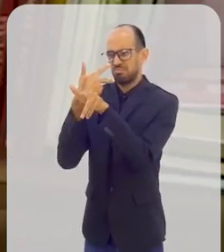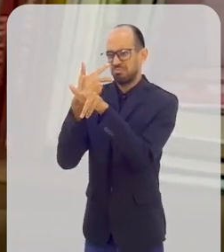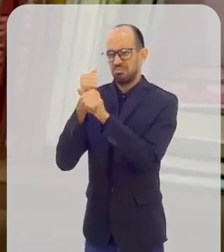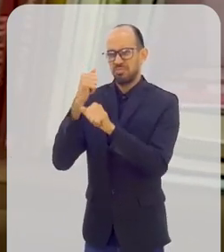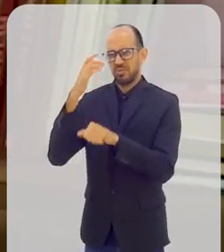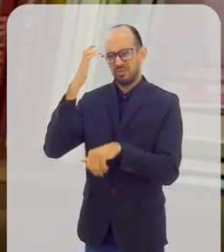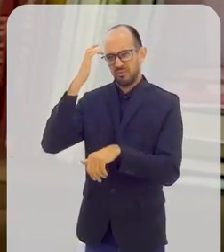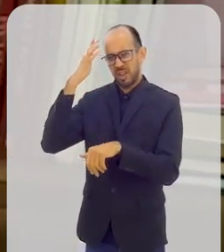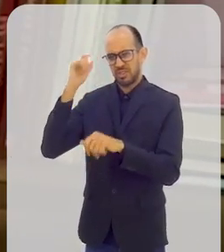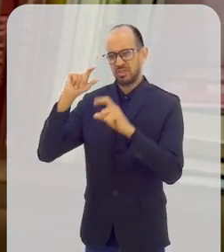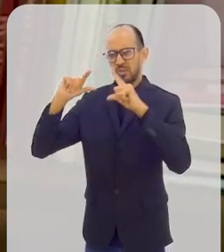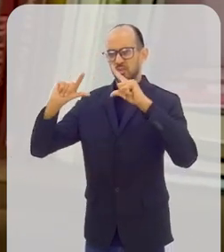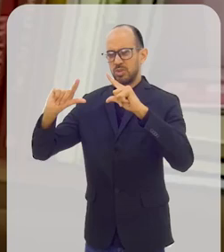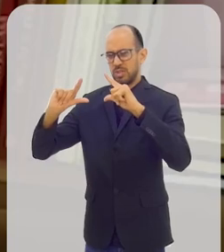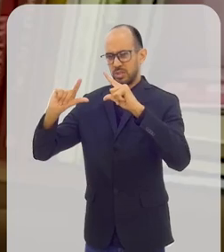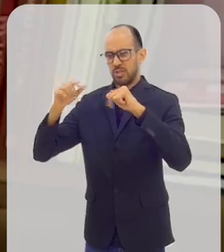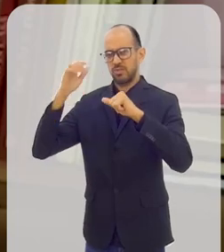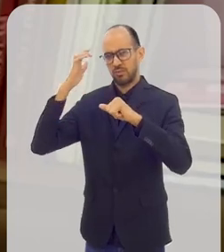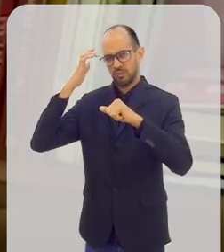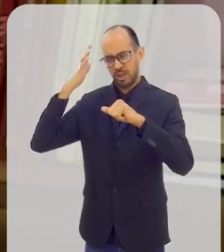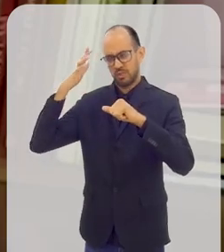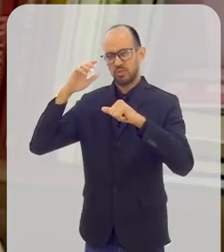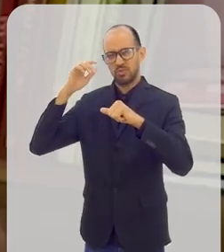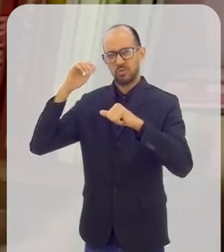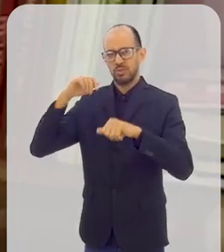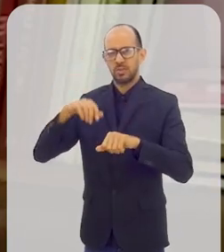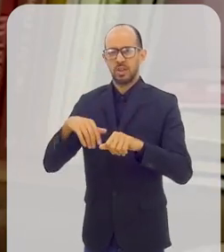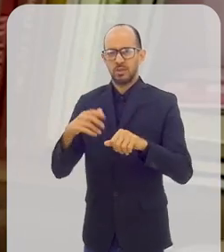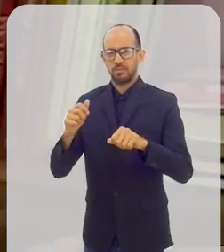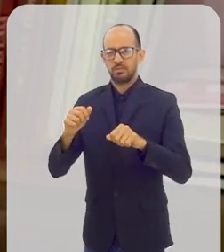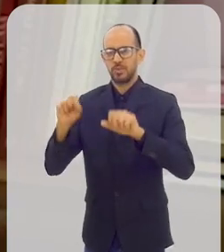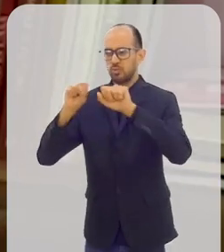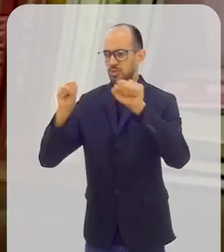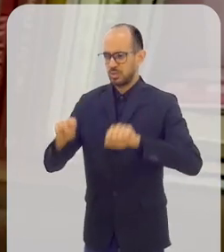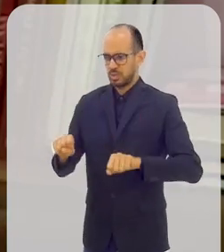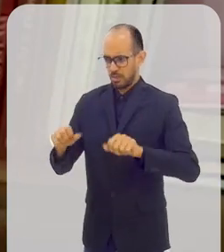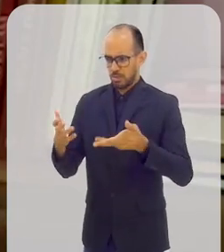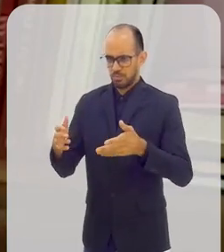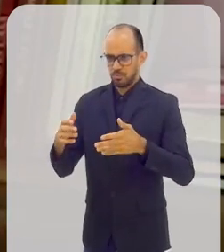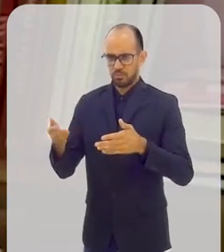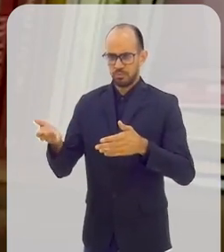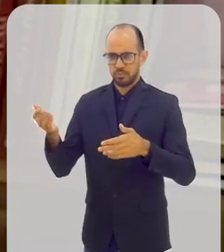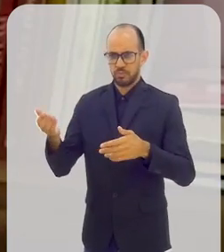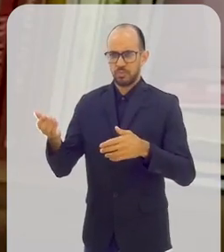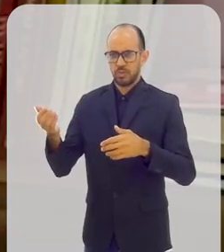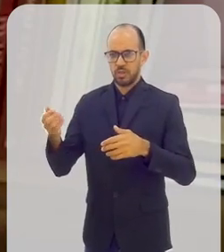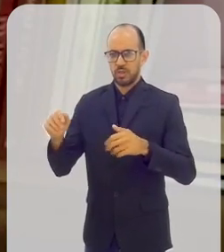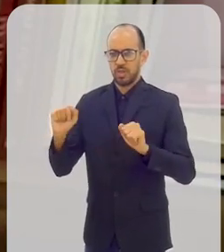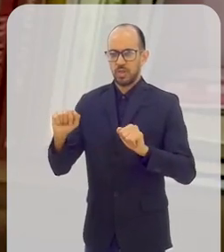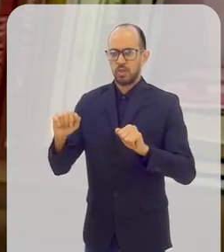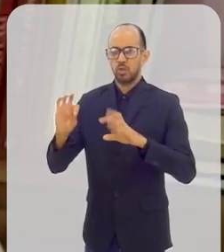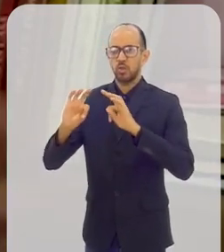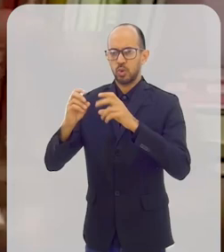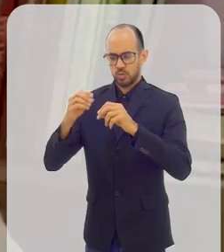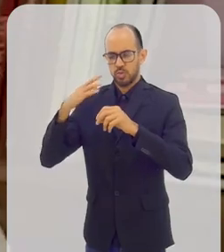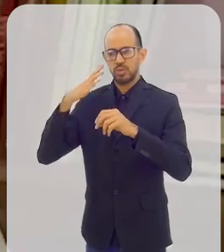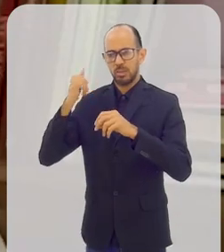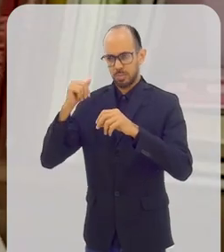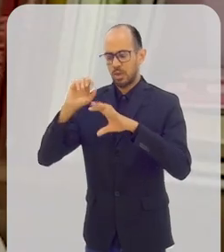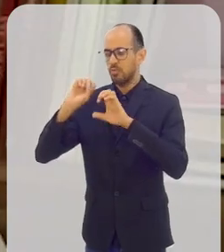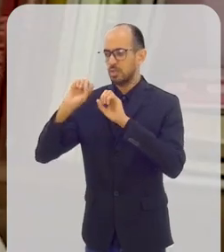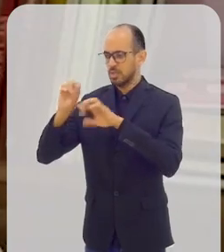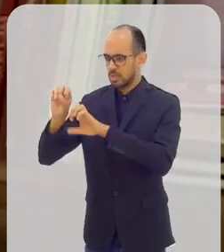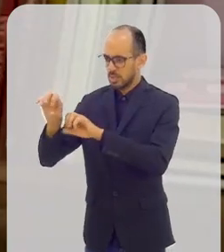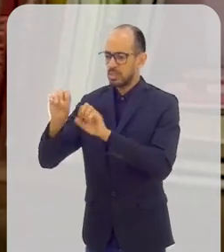por Meet, não, pelo outro software. Não sei, mas por um software. Todo mundo que sabia esse software ensinou os outros